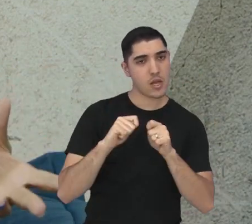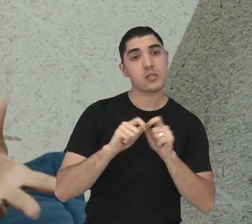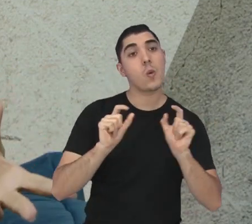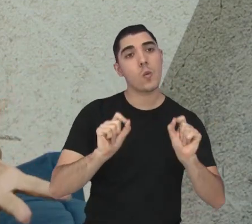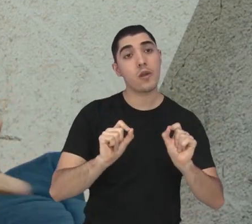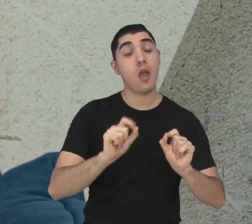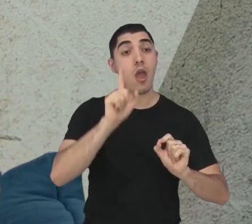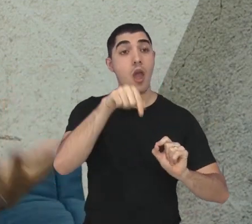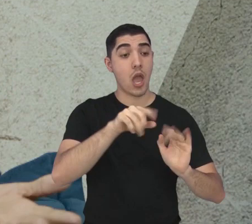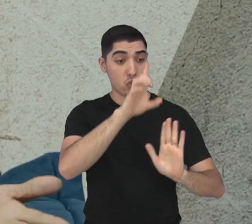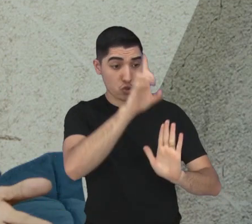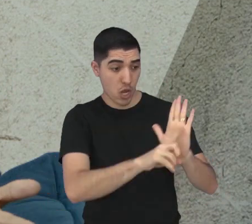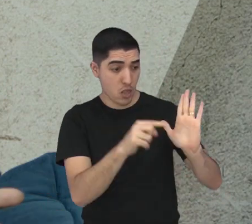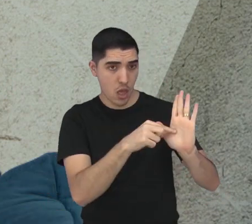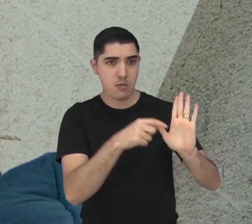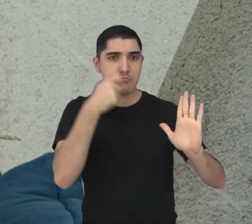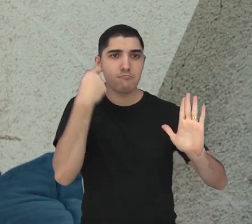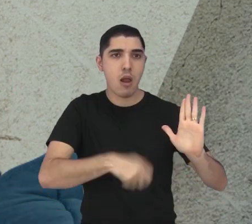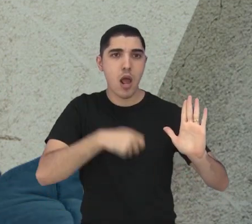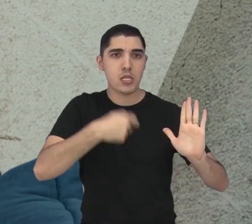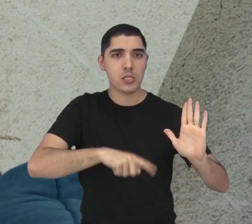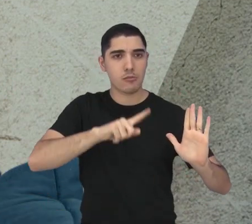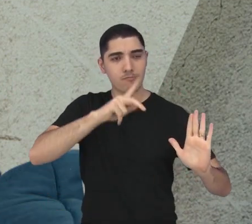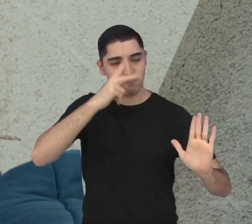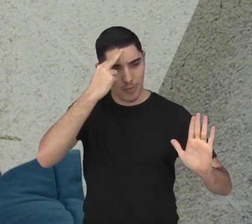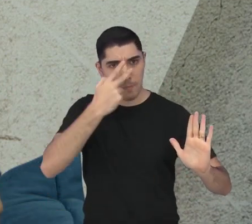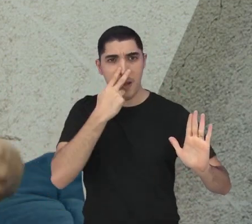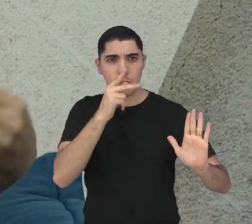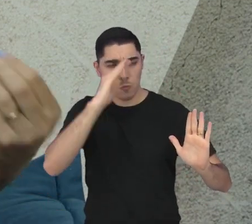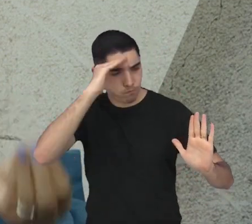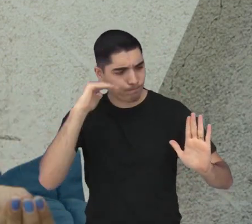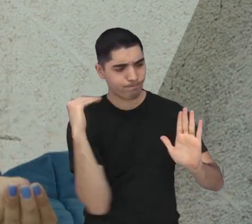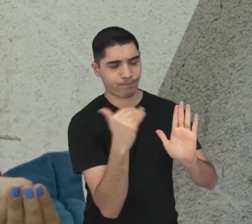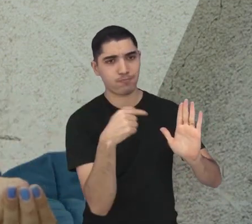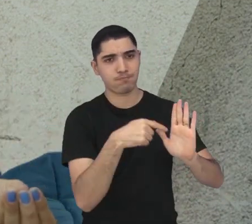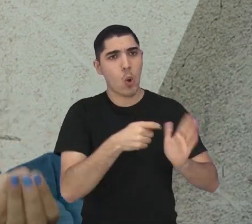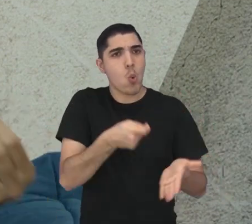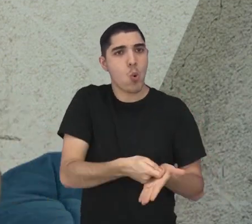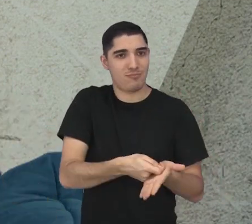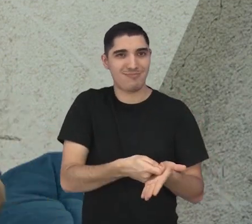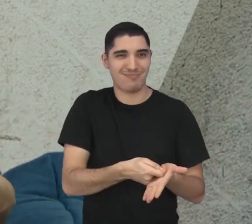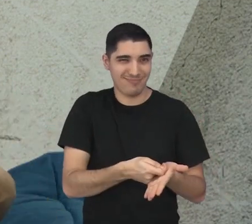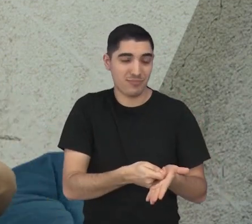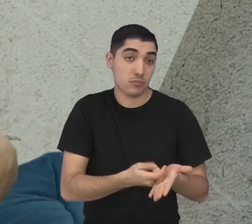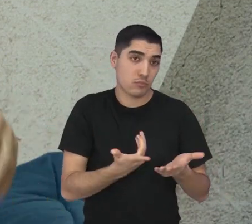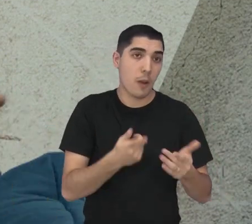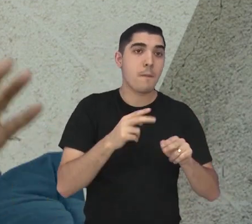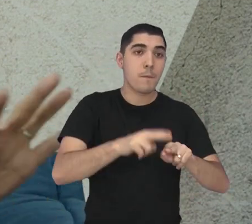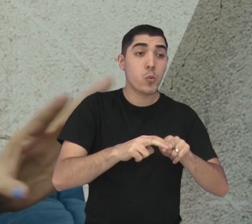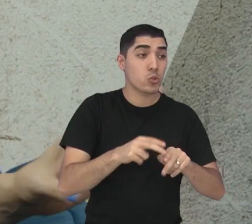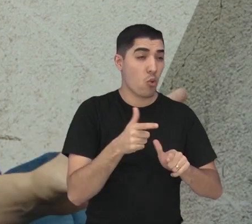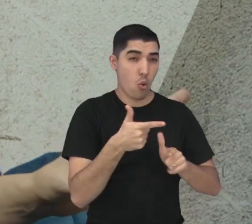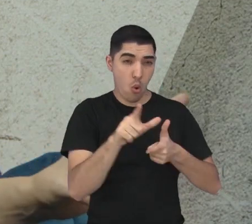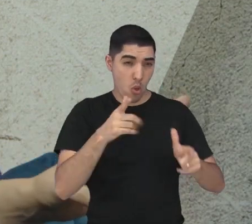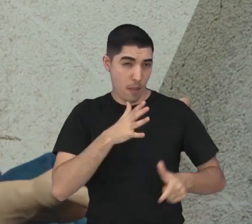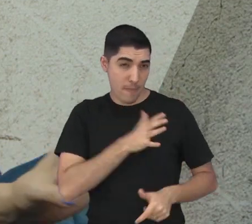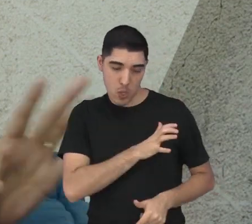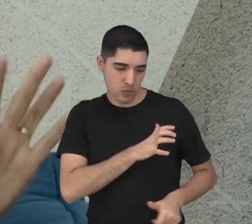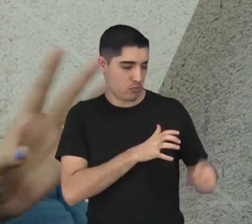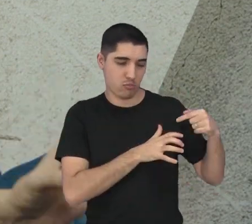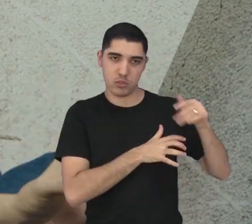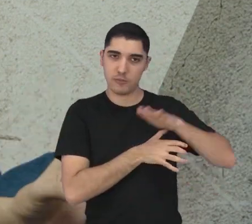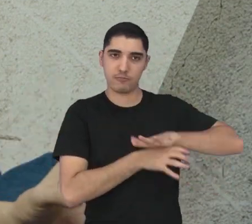realmente a garantia dos direitos. E para que a gente possa fazer isso, nós precisamos nos despir de todos